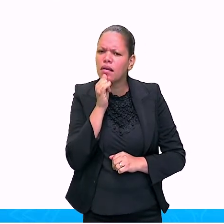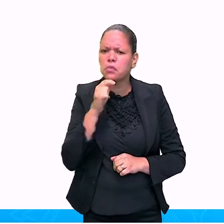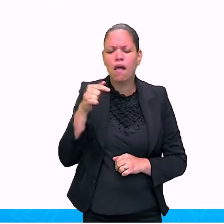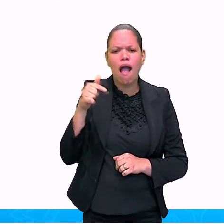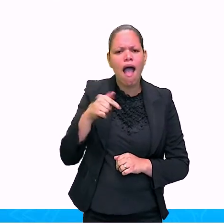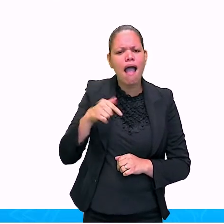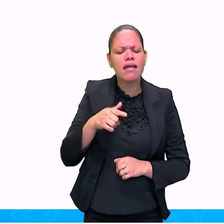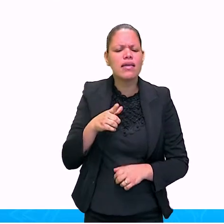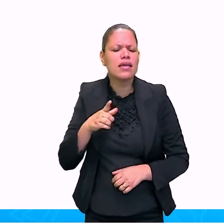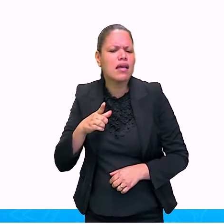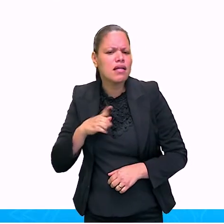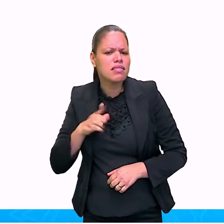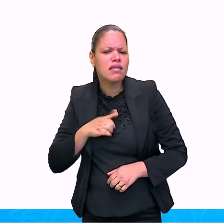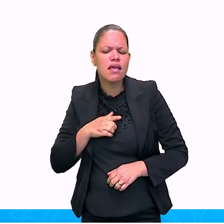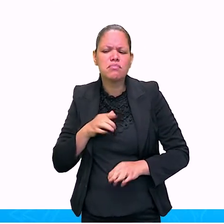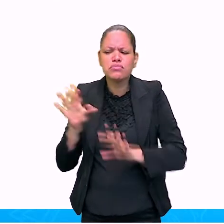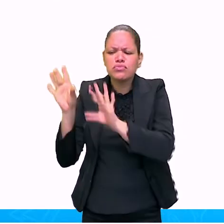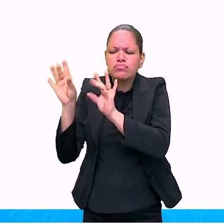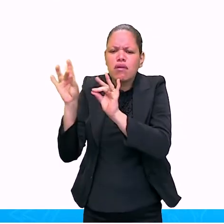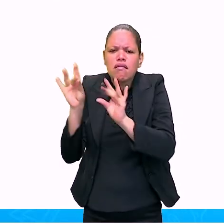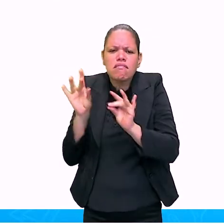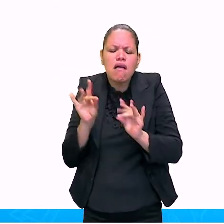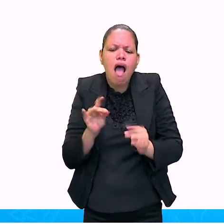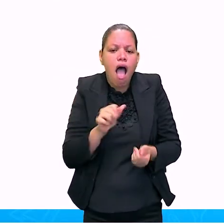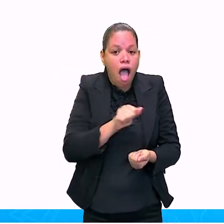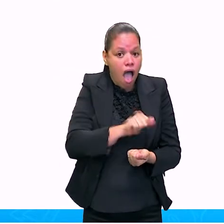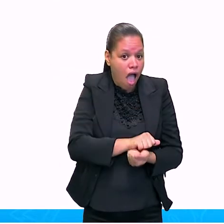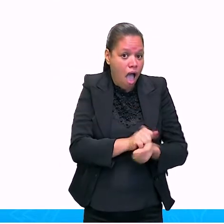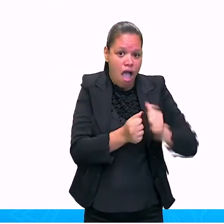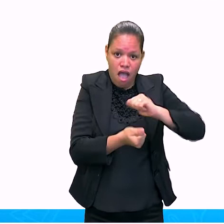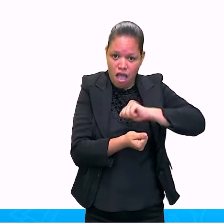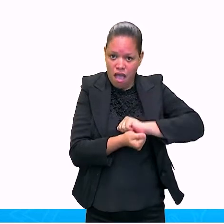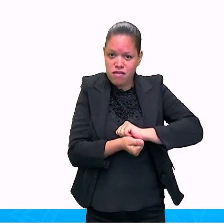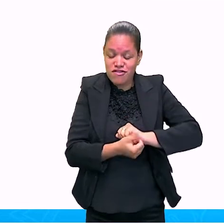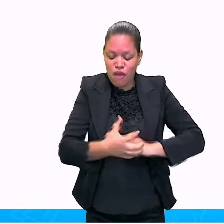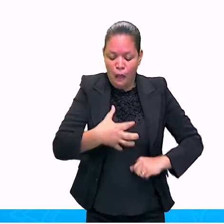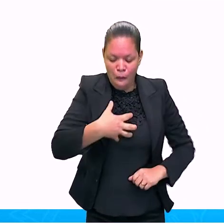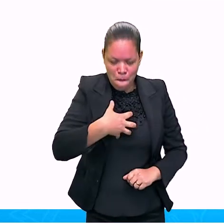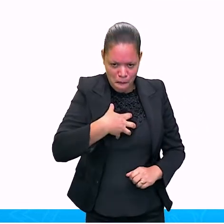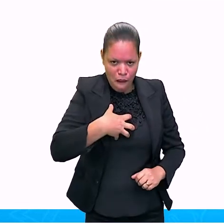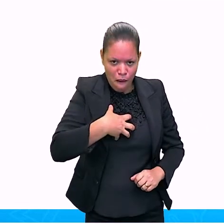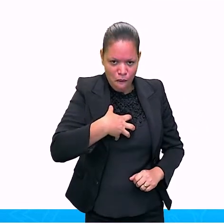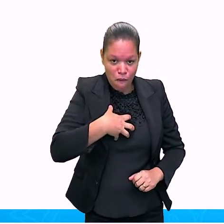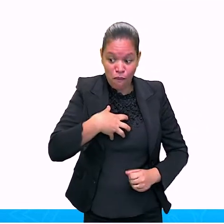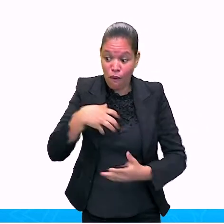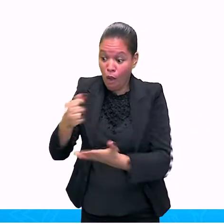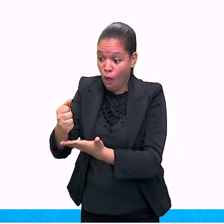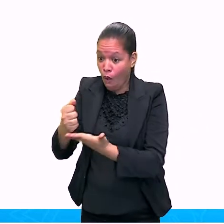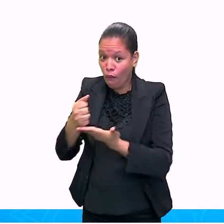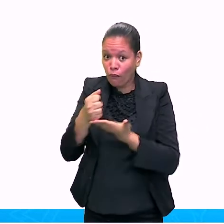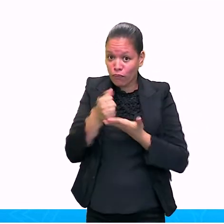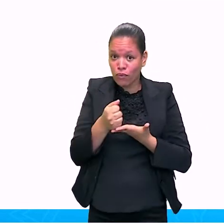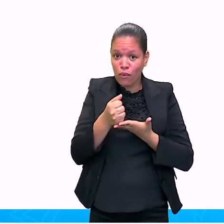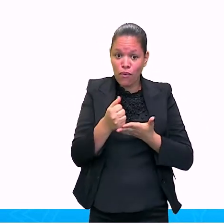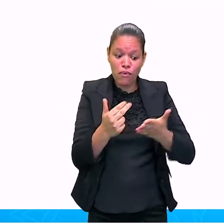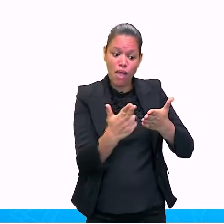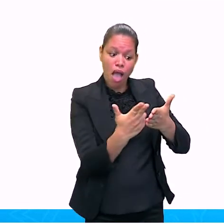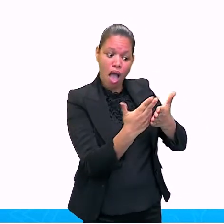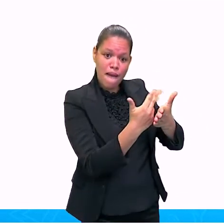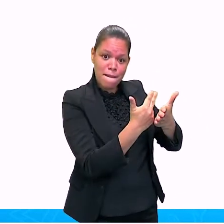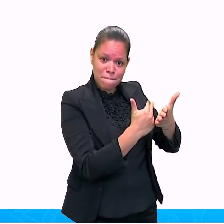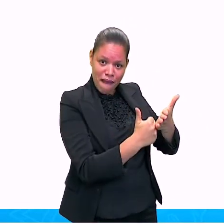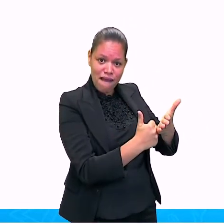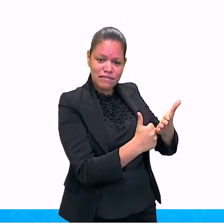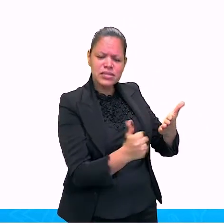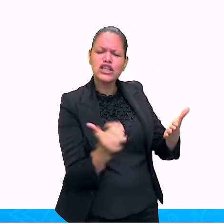mais detalhes essa arte do barroco. Agora eu trouxe para vocês algumas imagens, né, de comidas típicas que